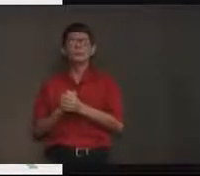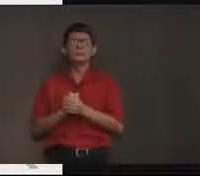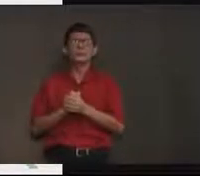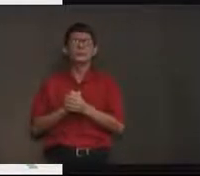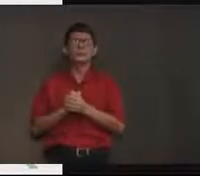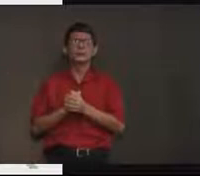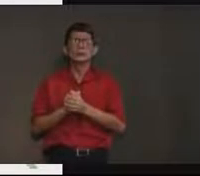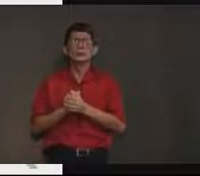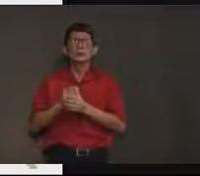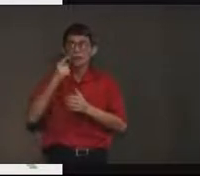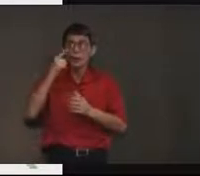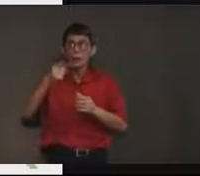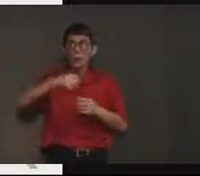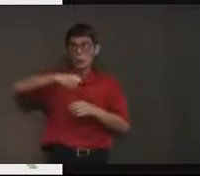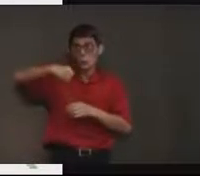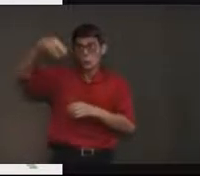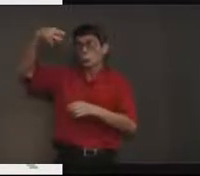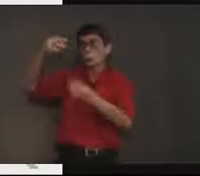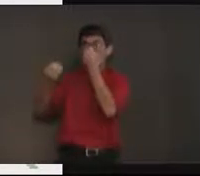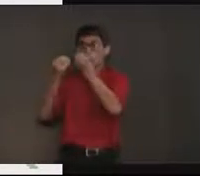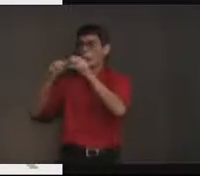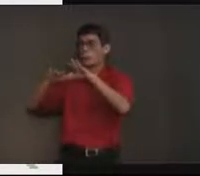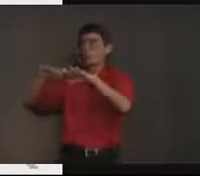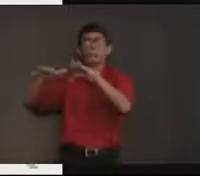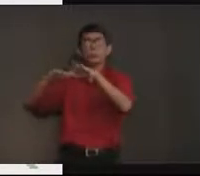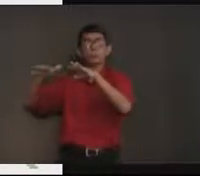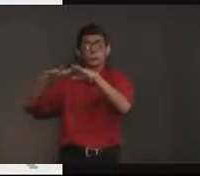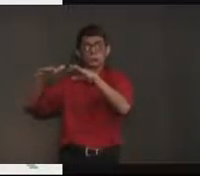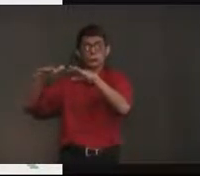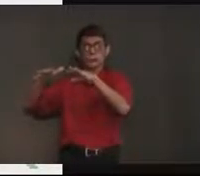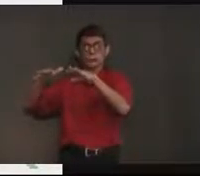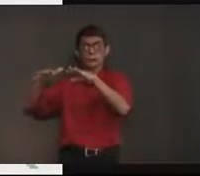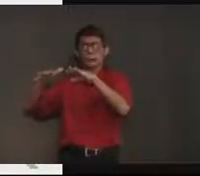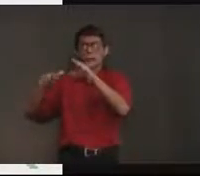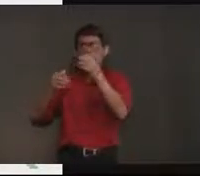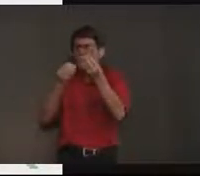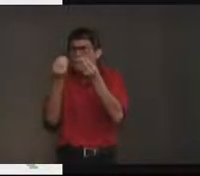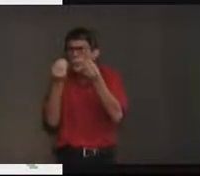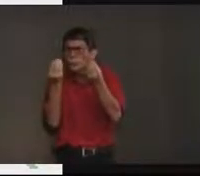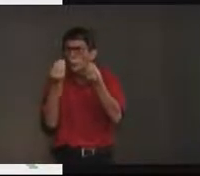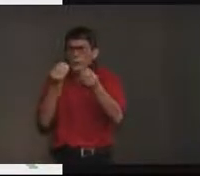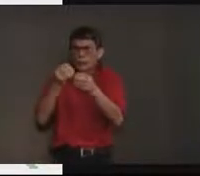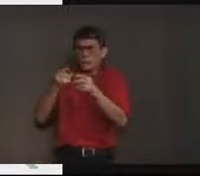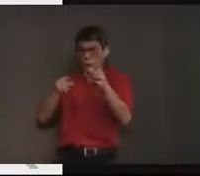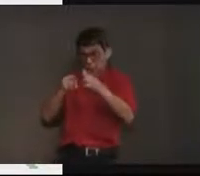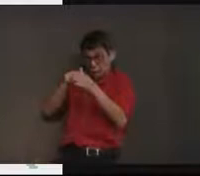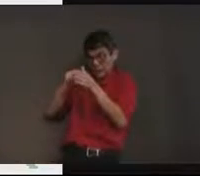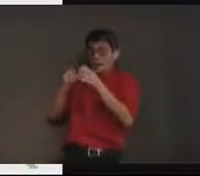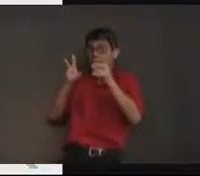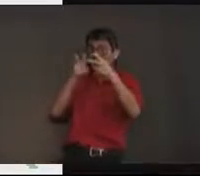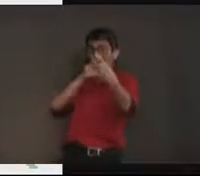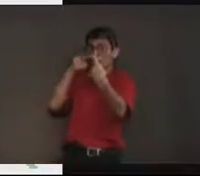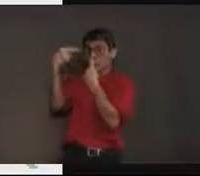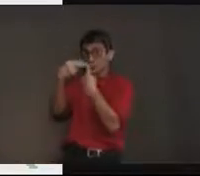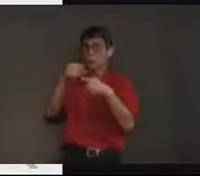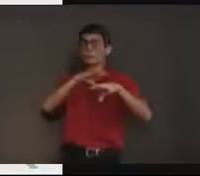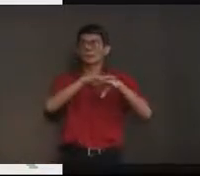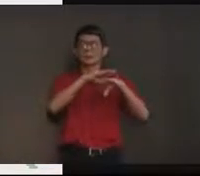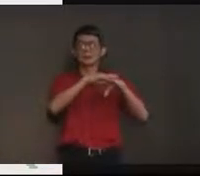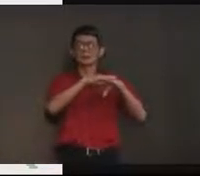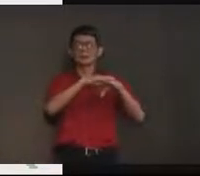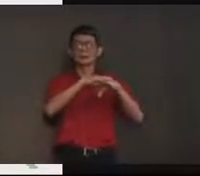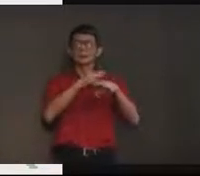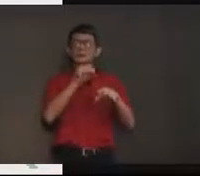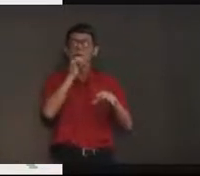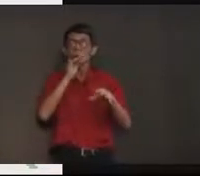de você ver como a luz tá andando por um modelo matemático você pega os dados joga